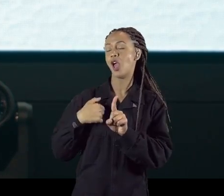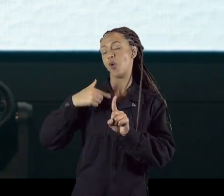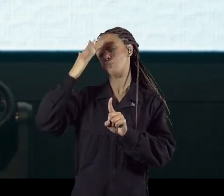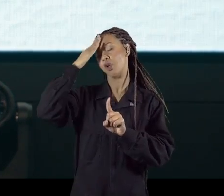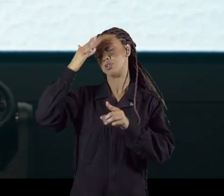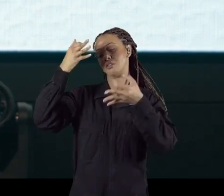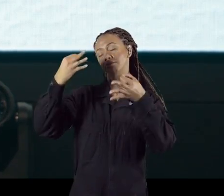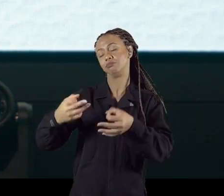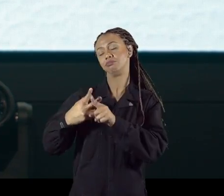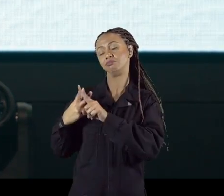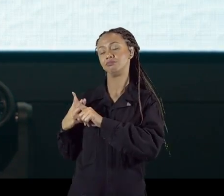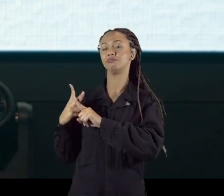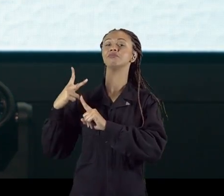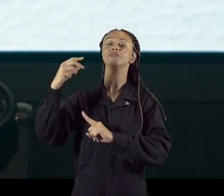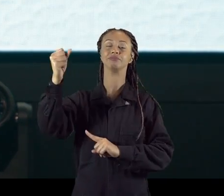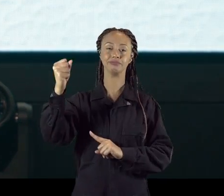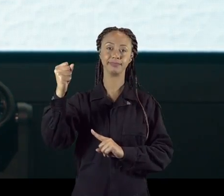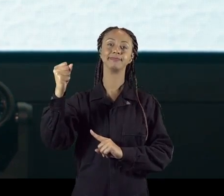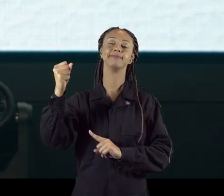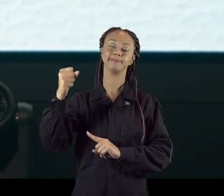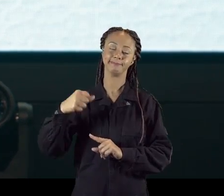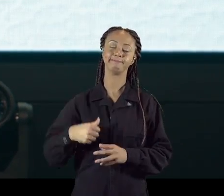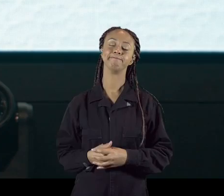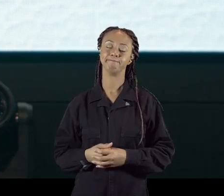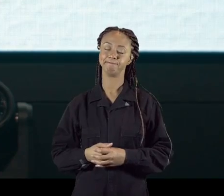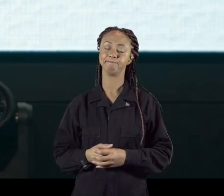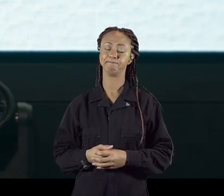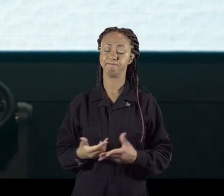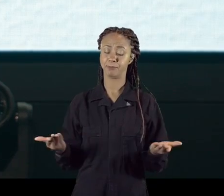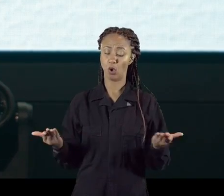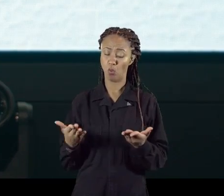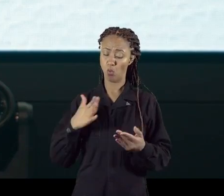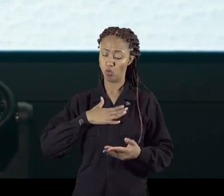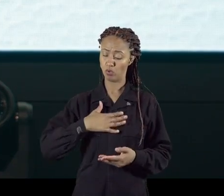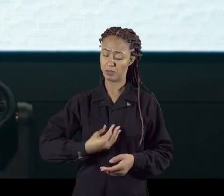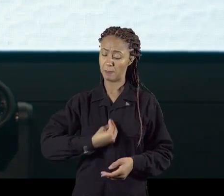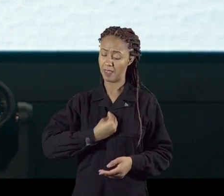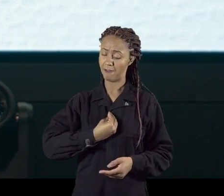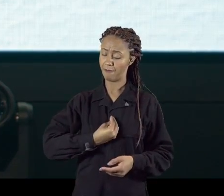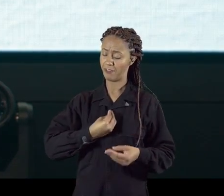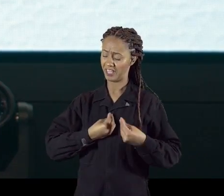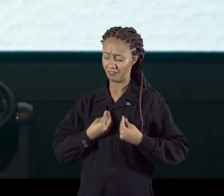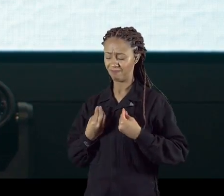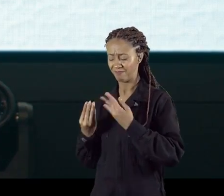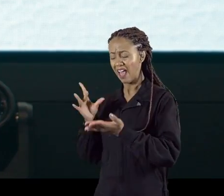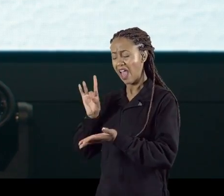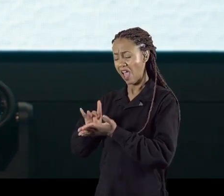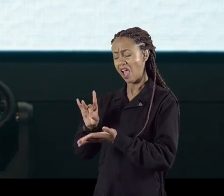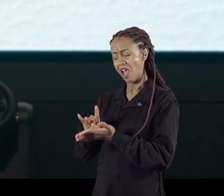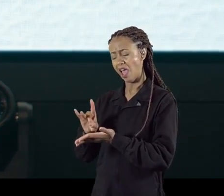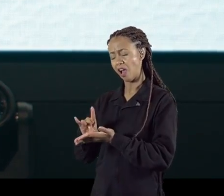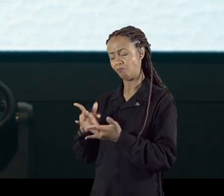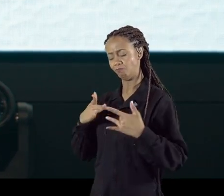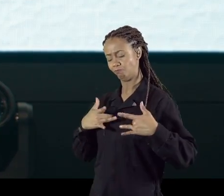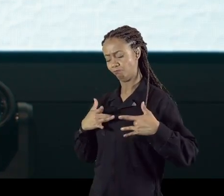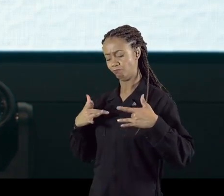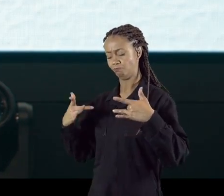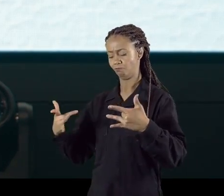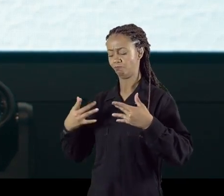mais do que vencedor e por isso eu me entrego hoje senhor com sinceridade